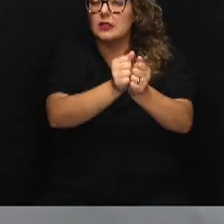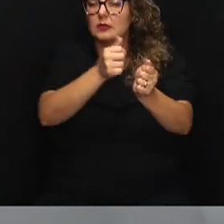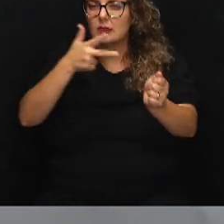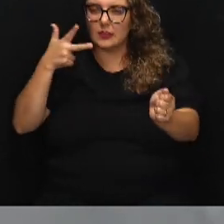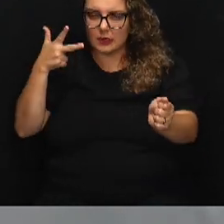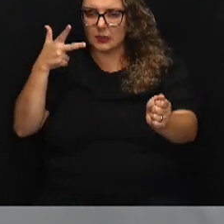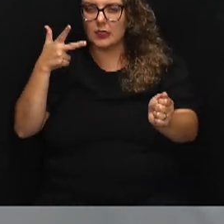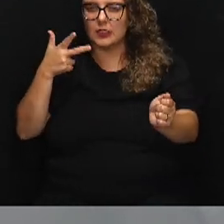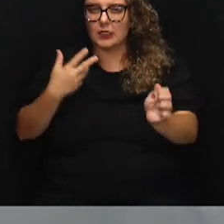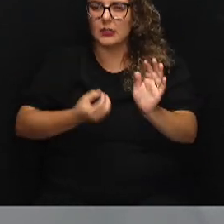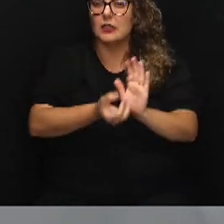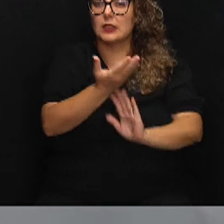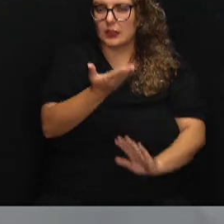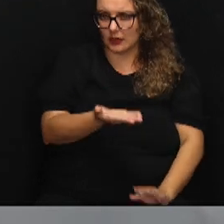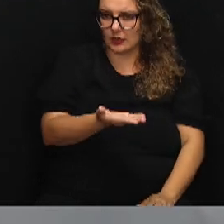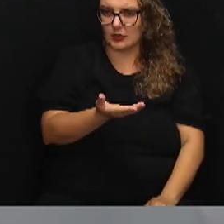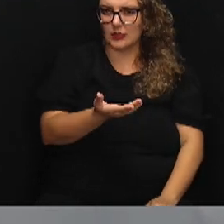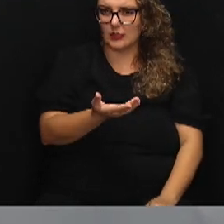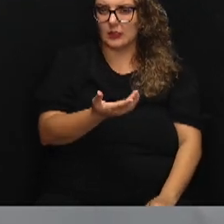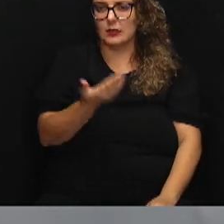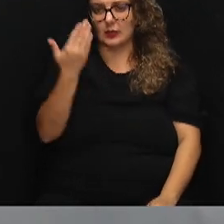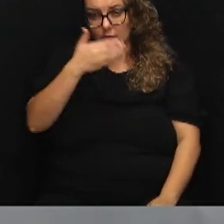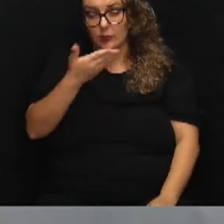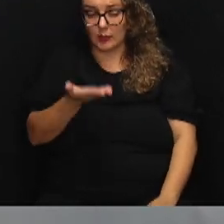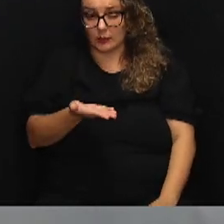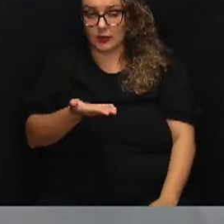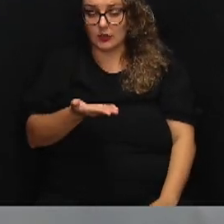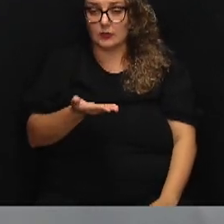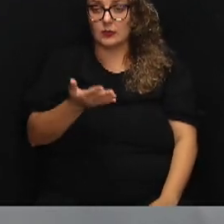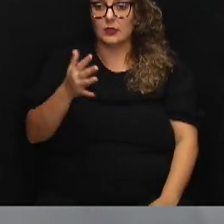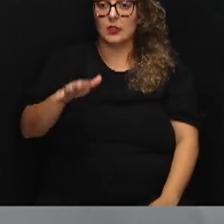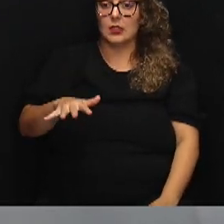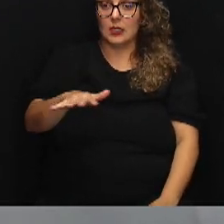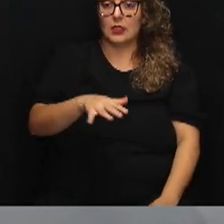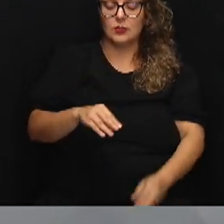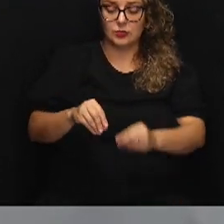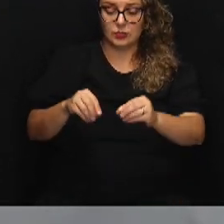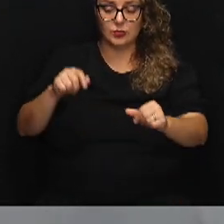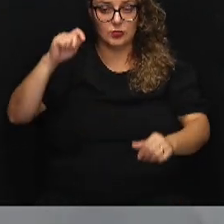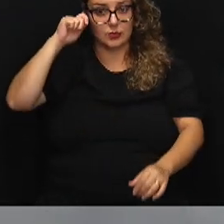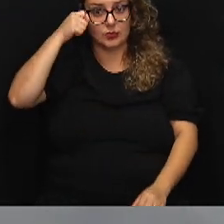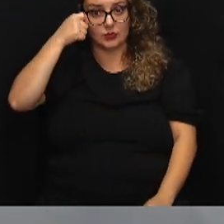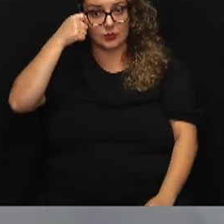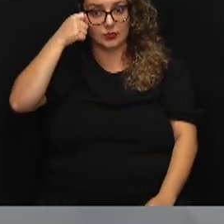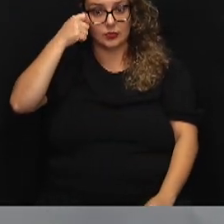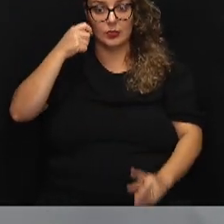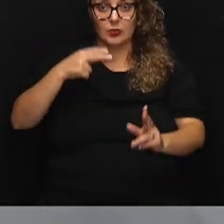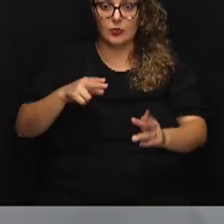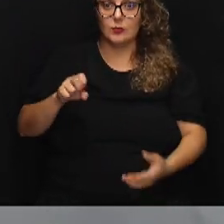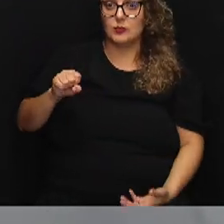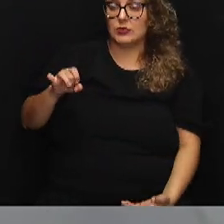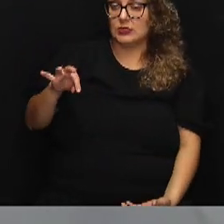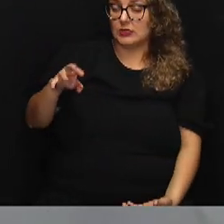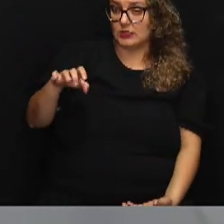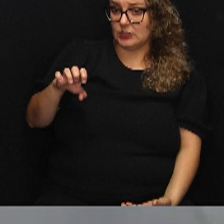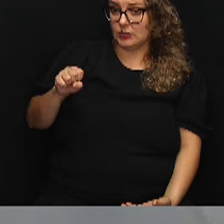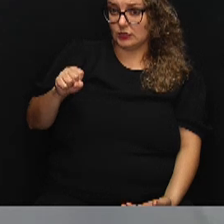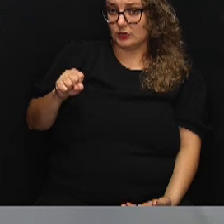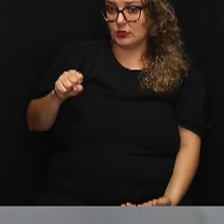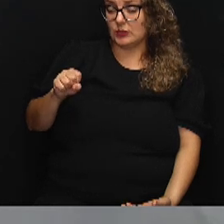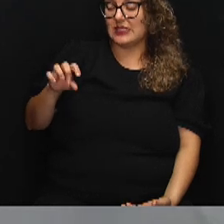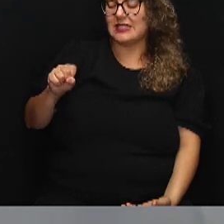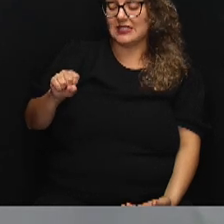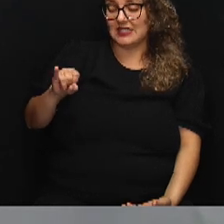isso. Tem indícios disso, porque áreas de terra preta conhecidas como sítios arqueológicos. Tem